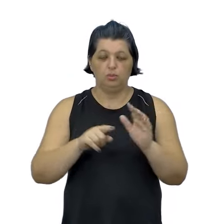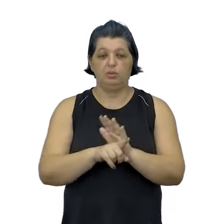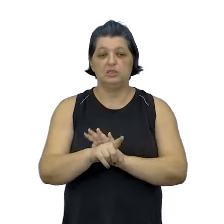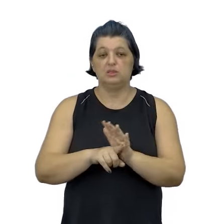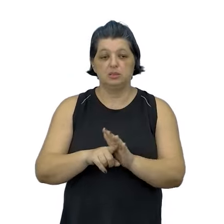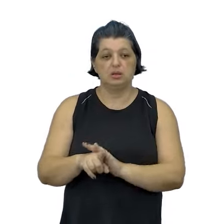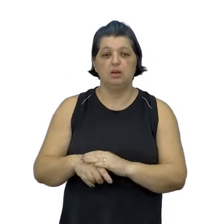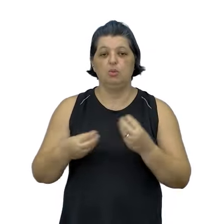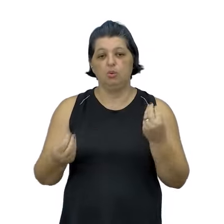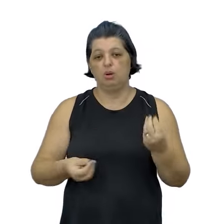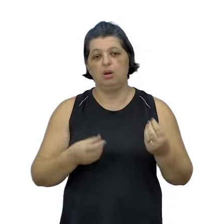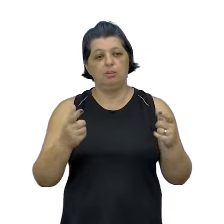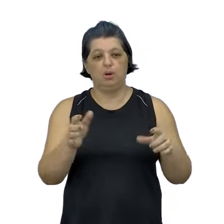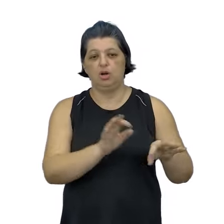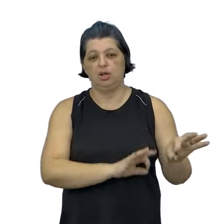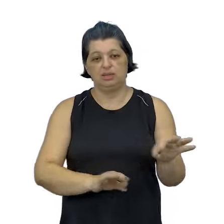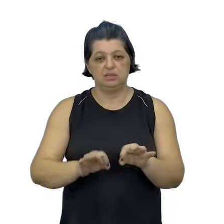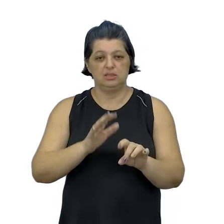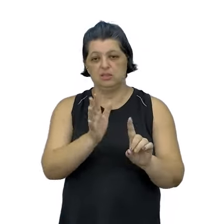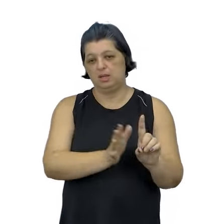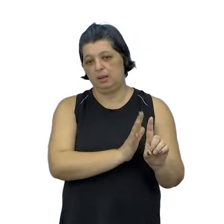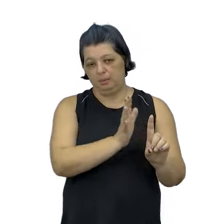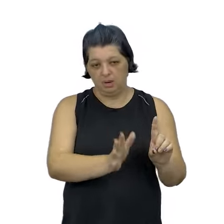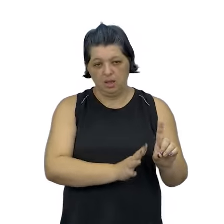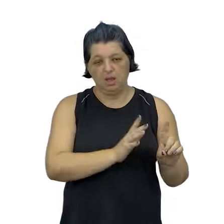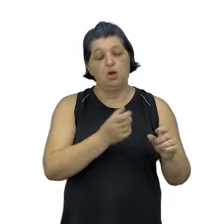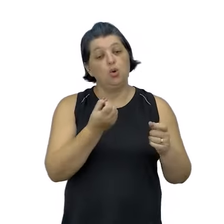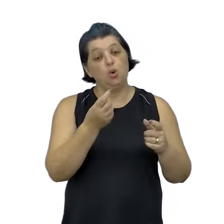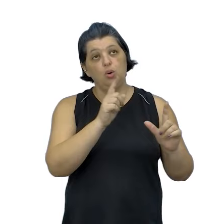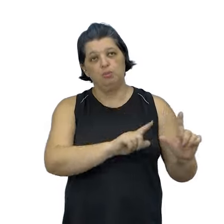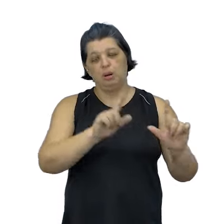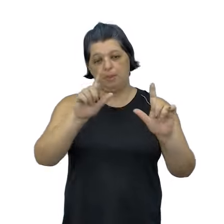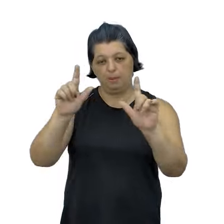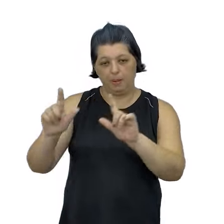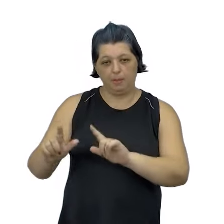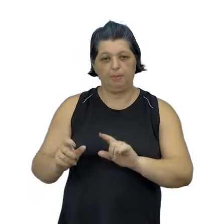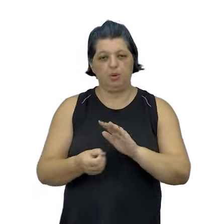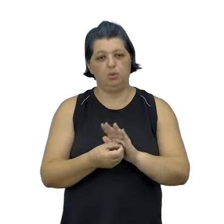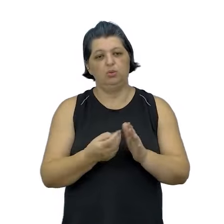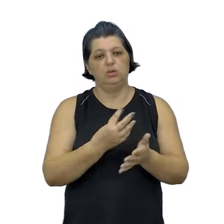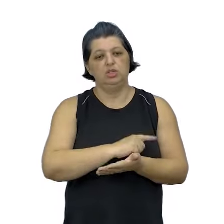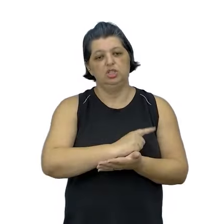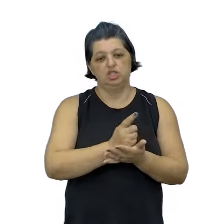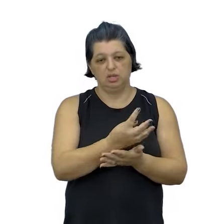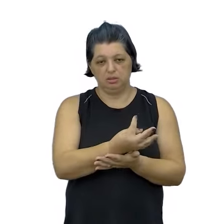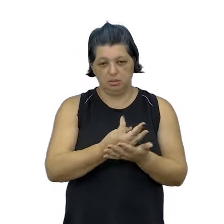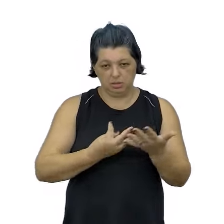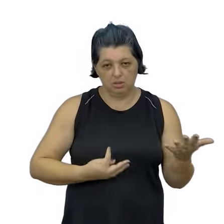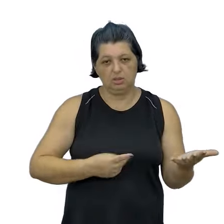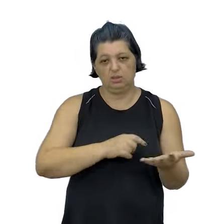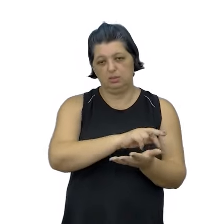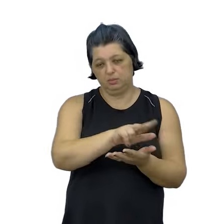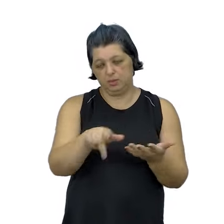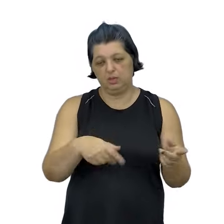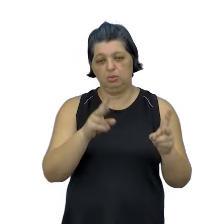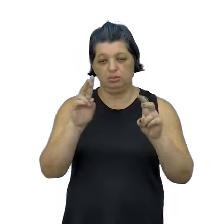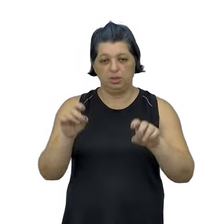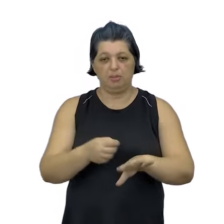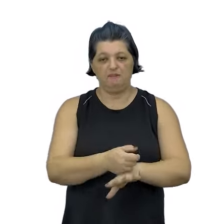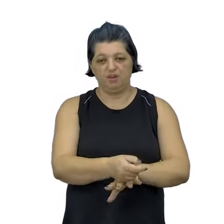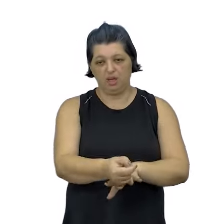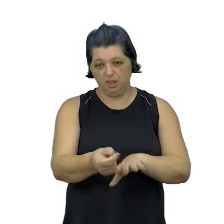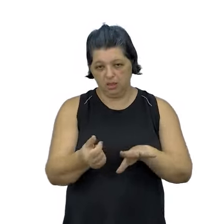a organização de seminários, né, para essa exposição, os gêneros textuais que tratam sobre fake news, né, que está proposto lá no